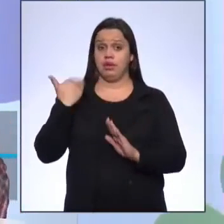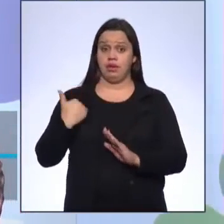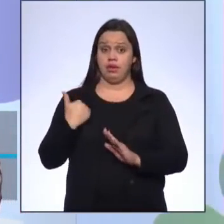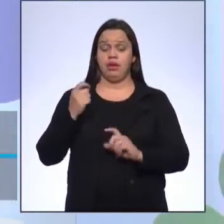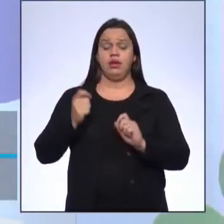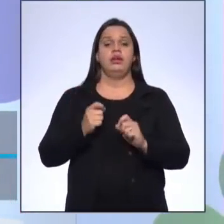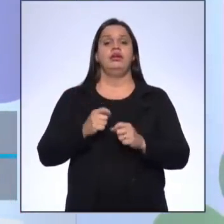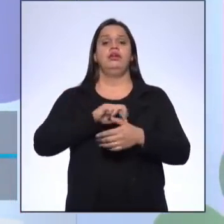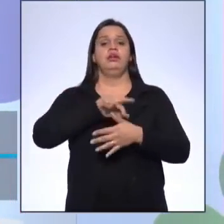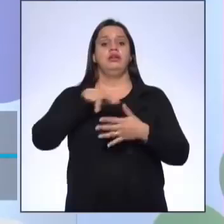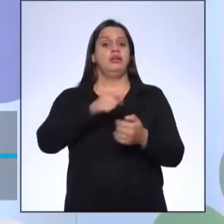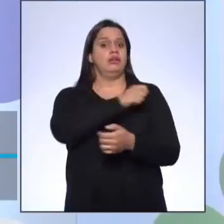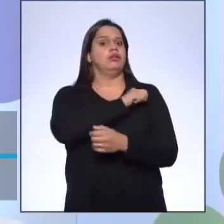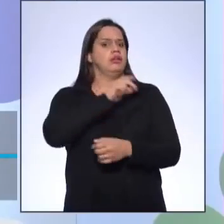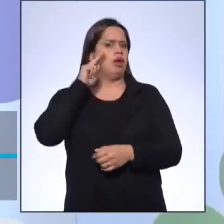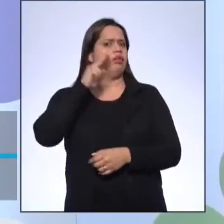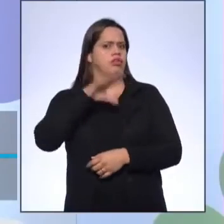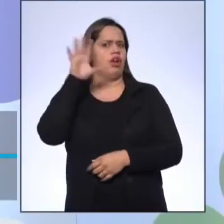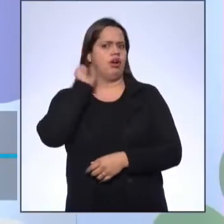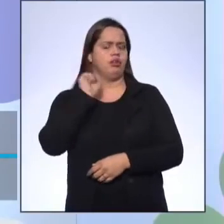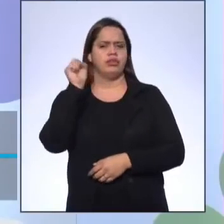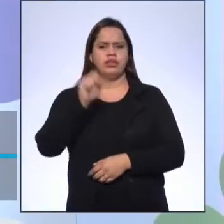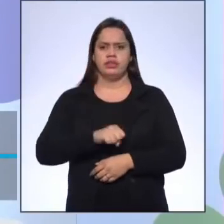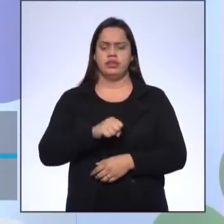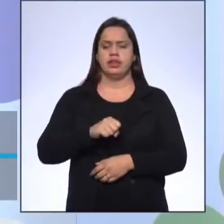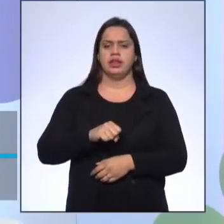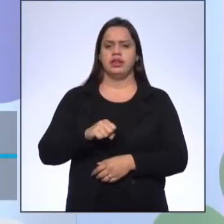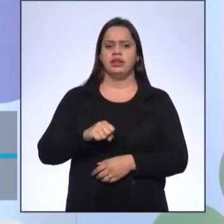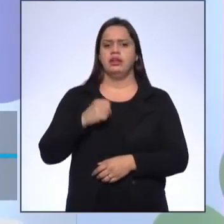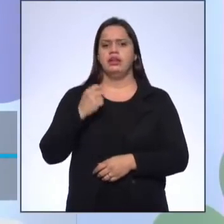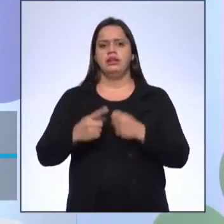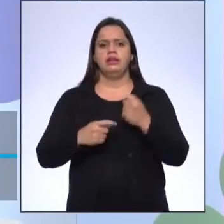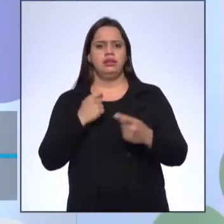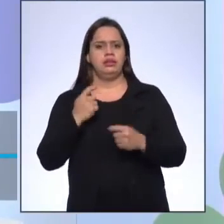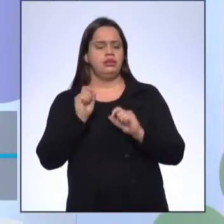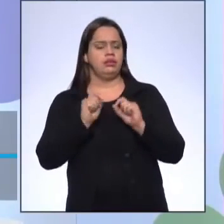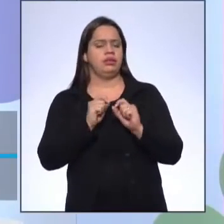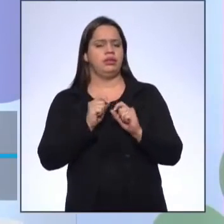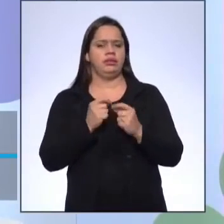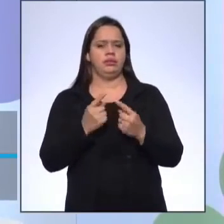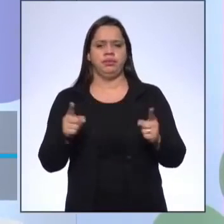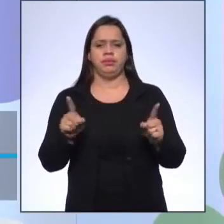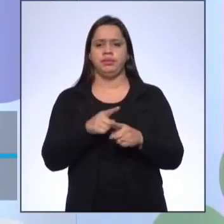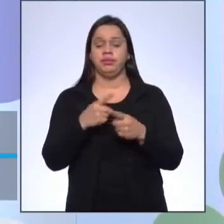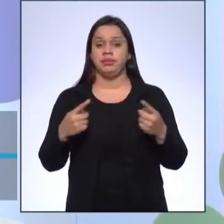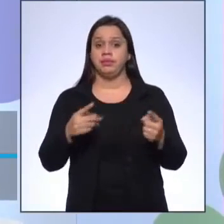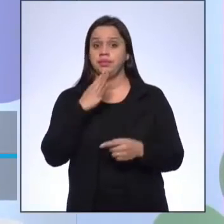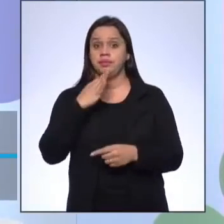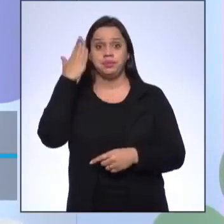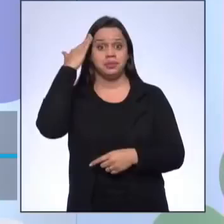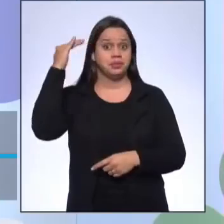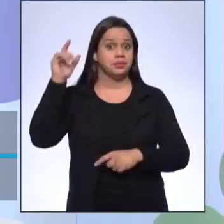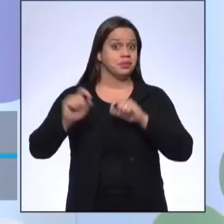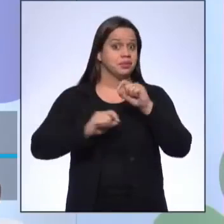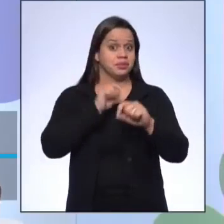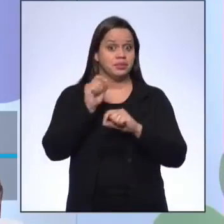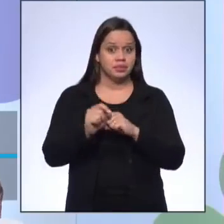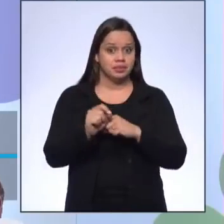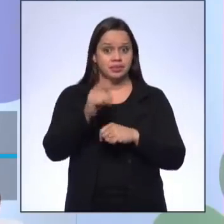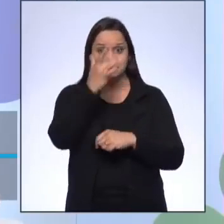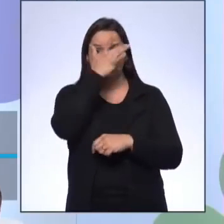aqui citaram, né, que já ouviram, sim, né? E a gente sabe, né, que ela ficou muito popularizada depois, né, que uma